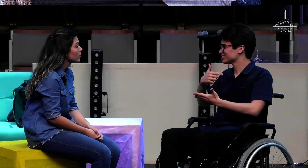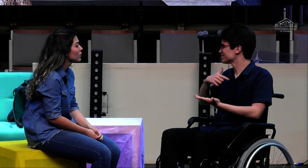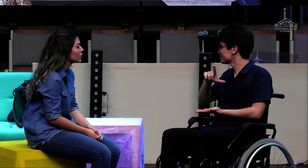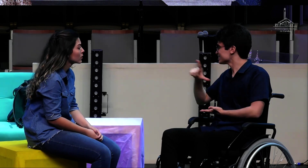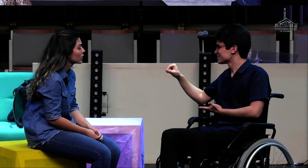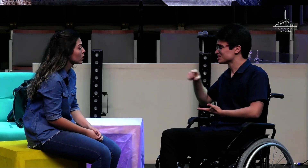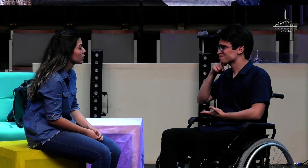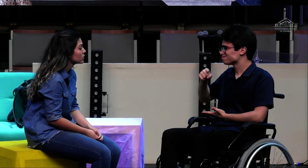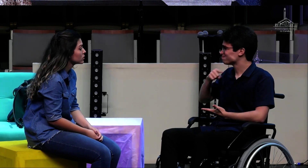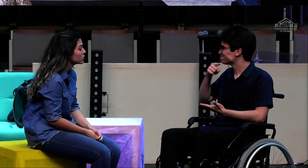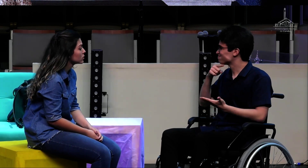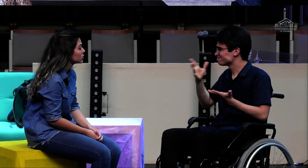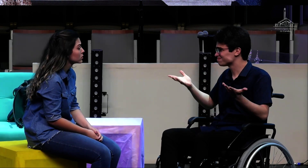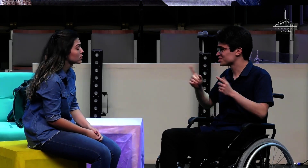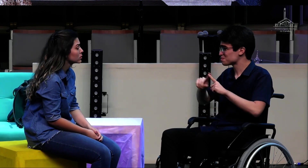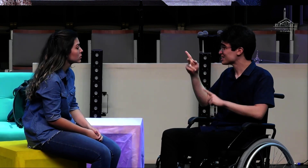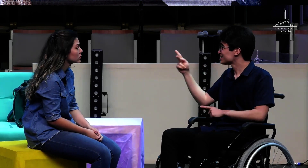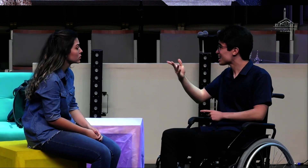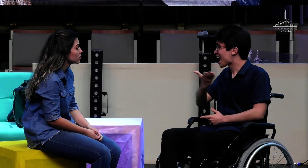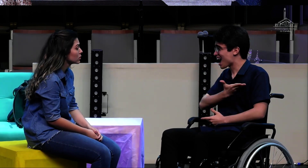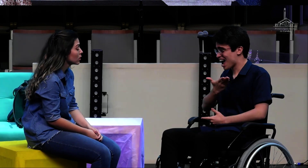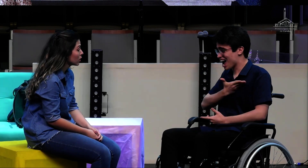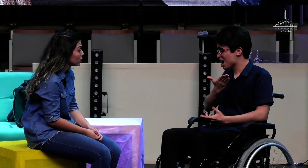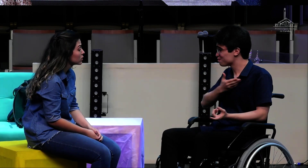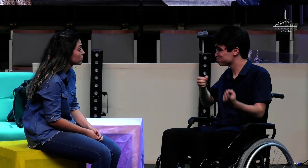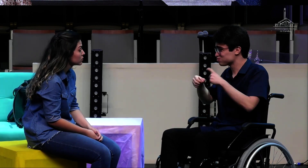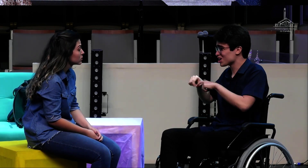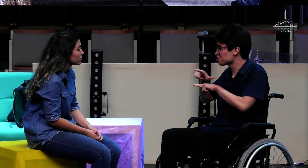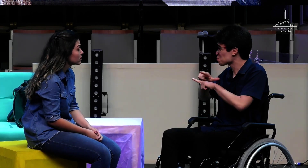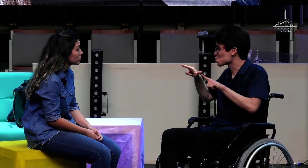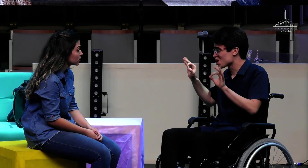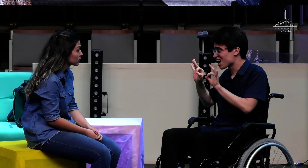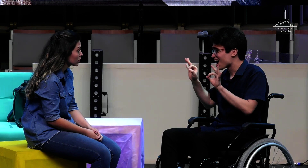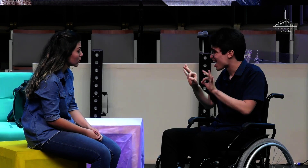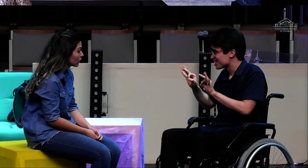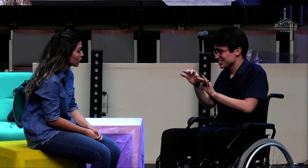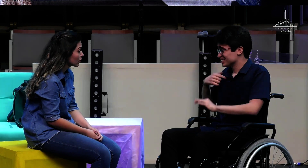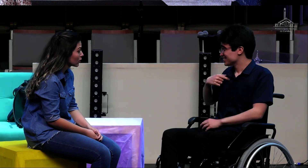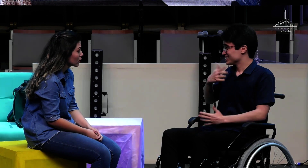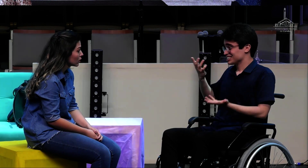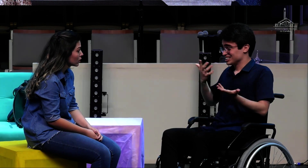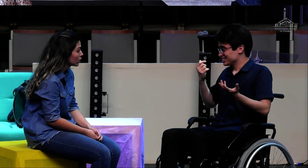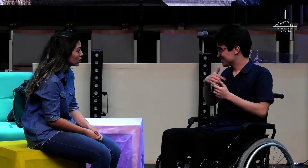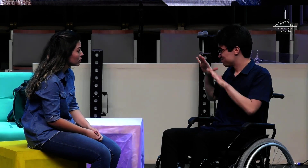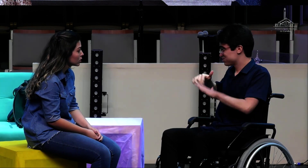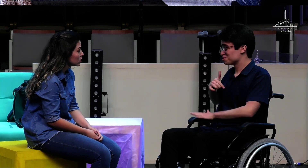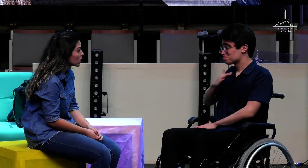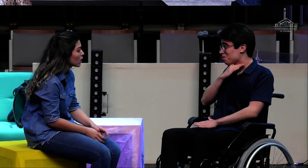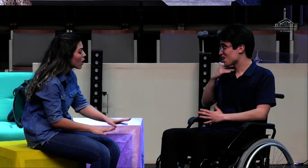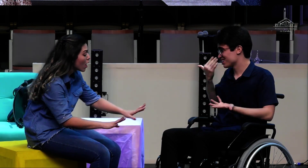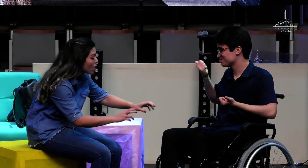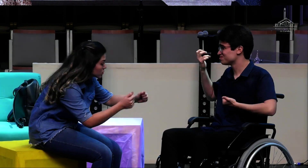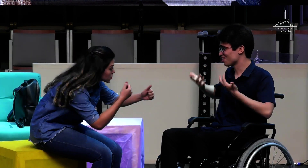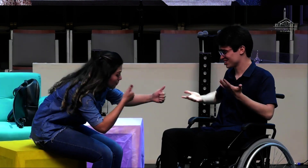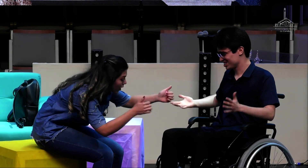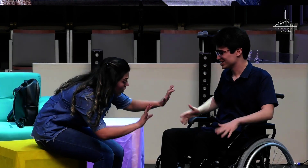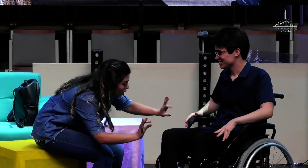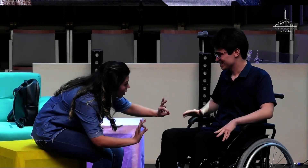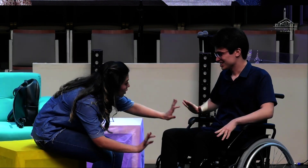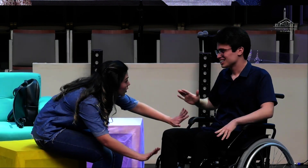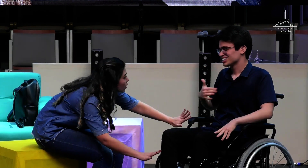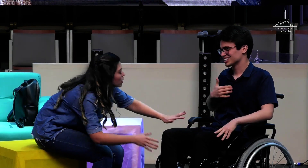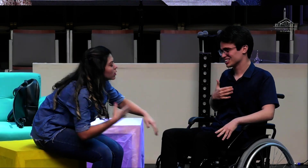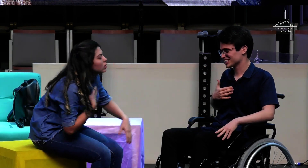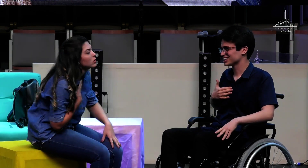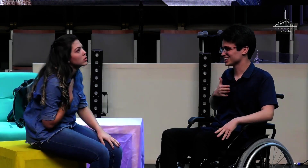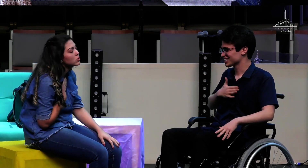conseguia sair de lá. Se os seus amigos não tivessem voltado para me buscar, eu provavelmente teria morrido. Mas você está bem? Está